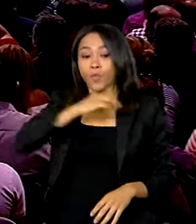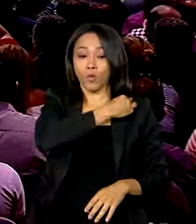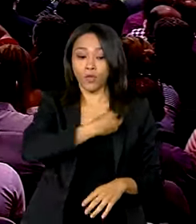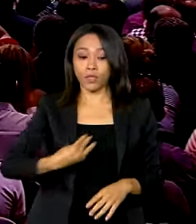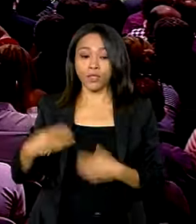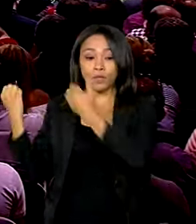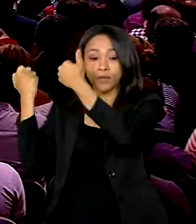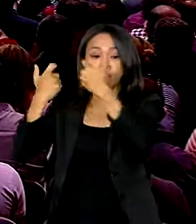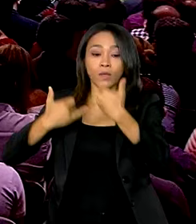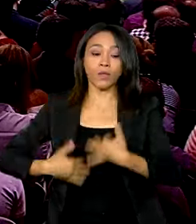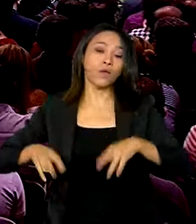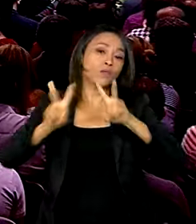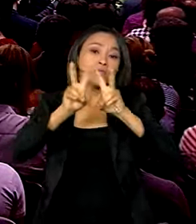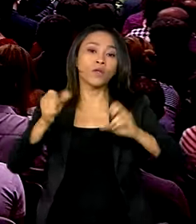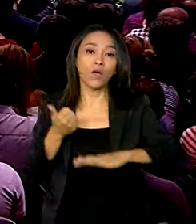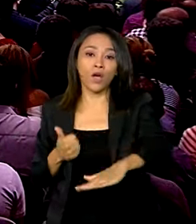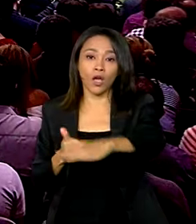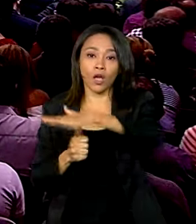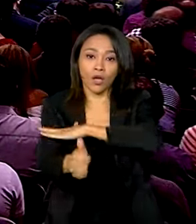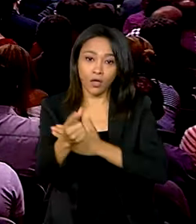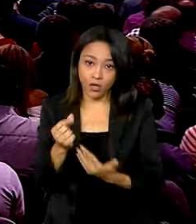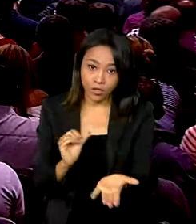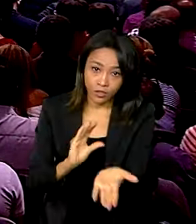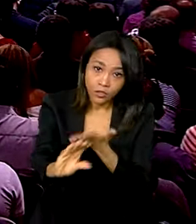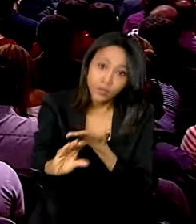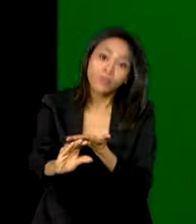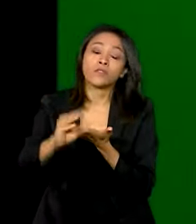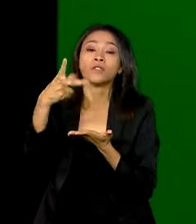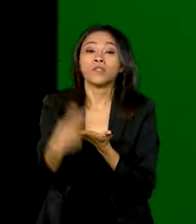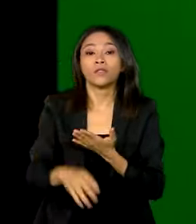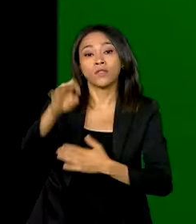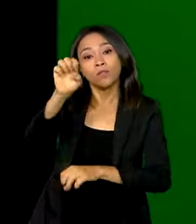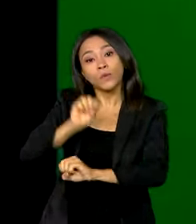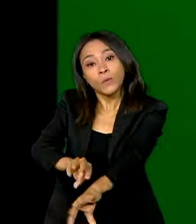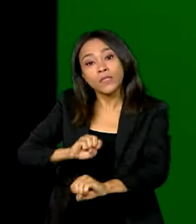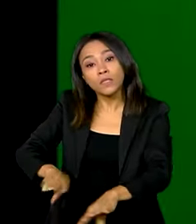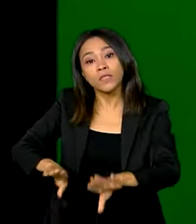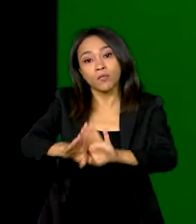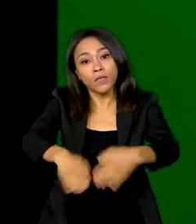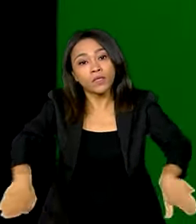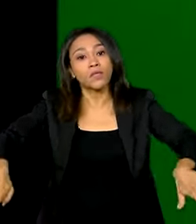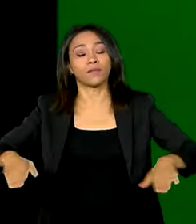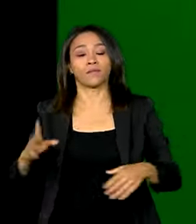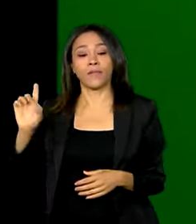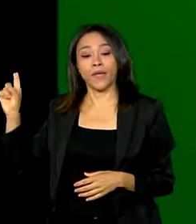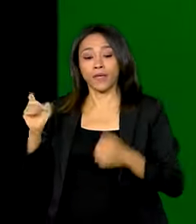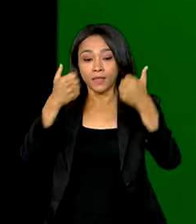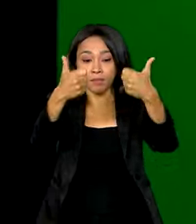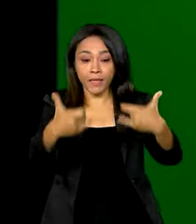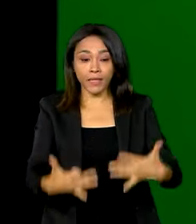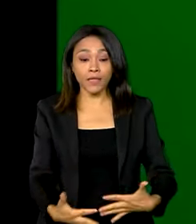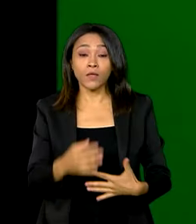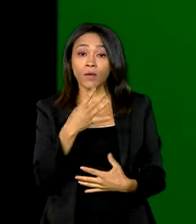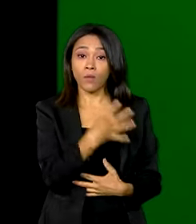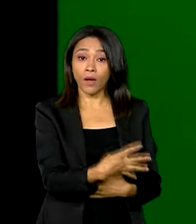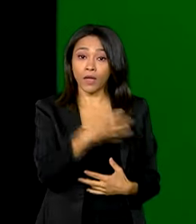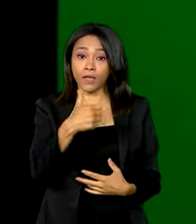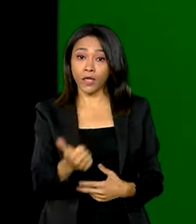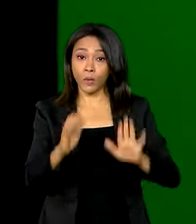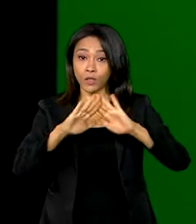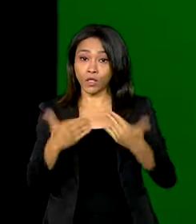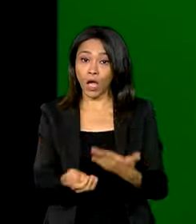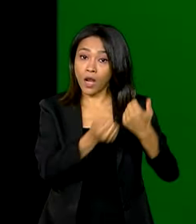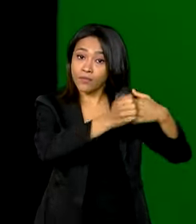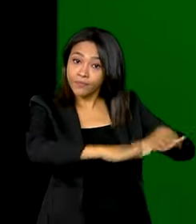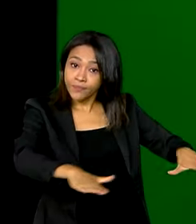os investimentos na educação básica no Estado. São creches, são 41 creches,